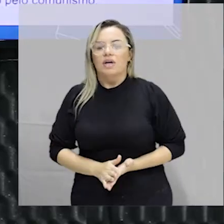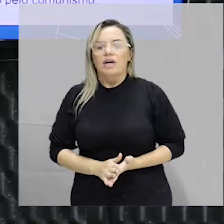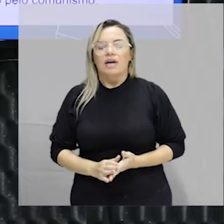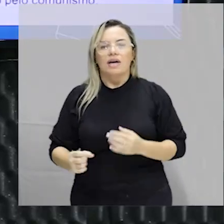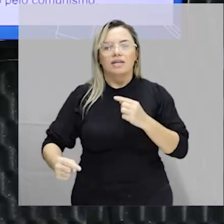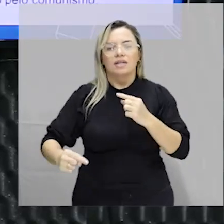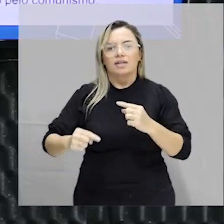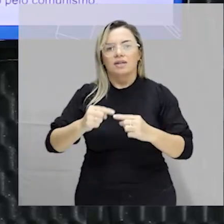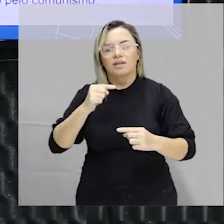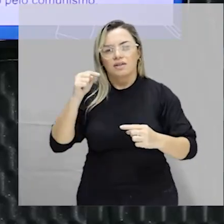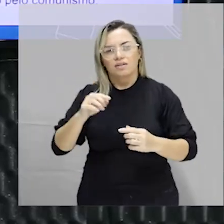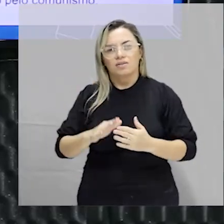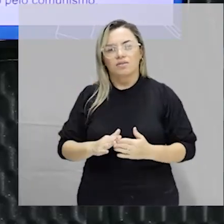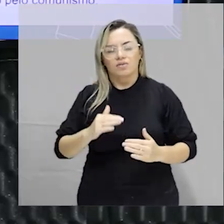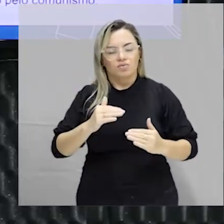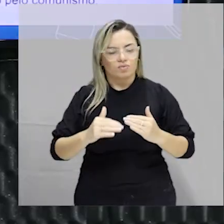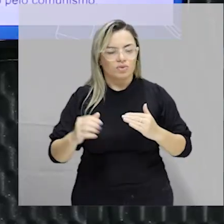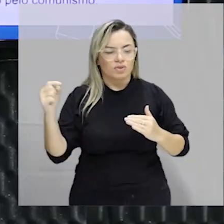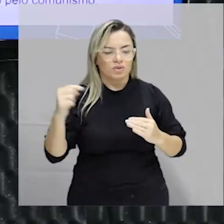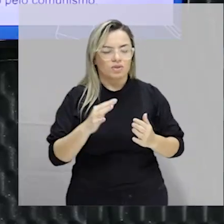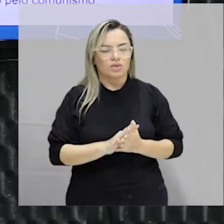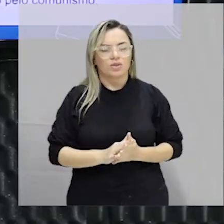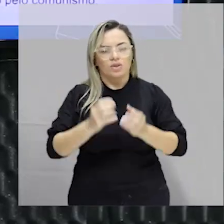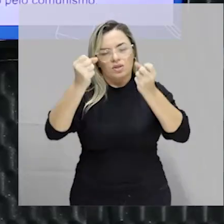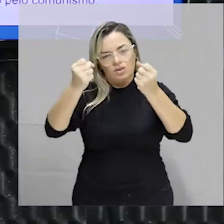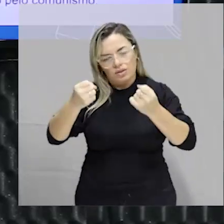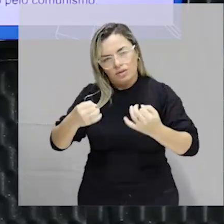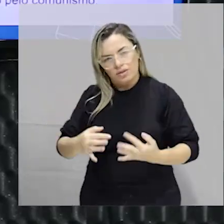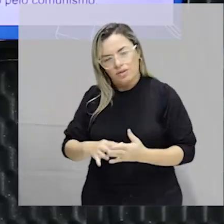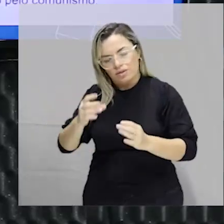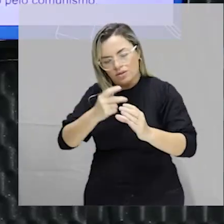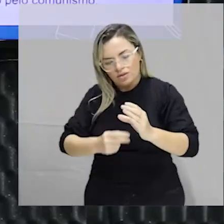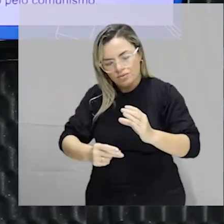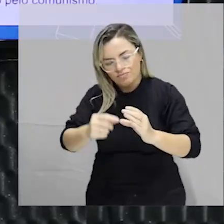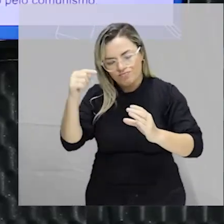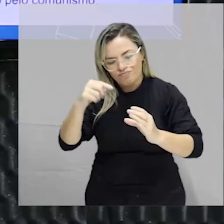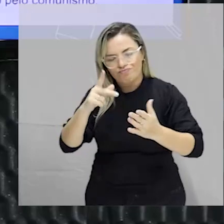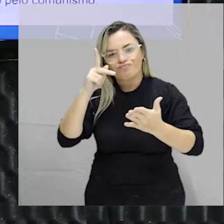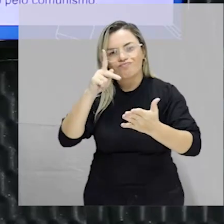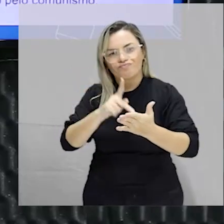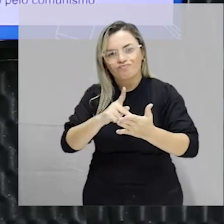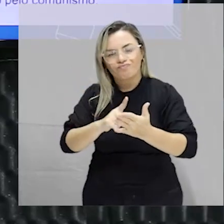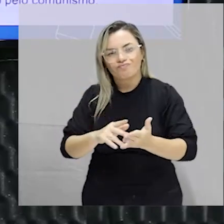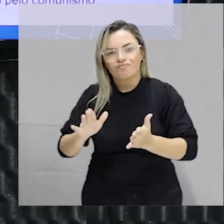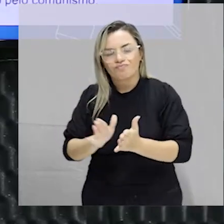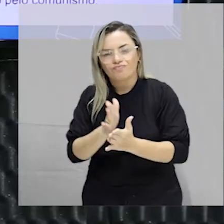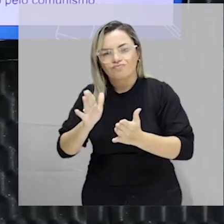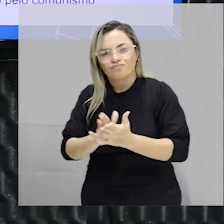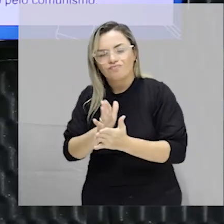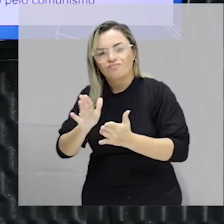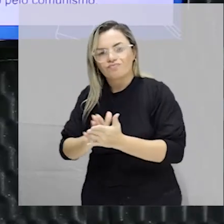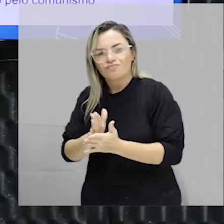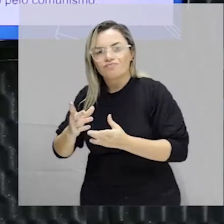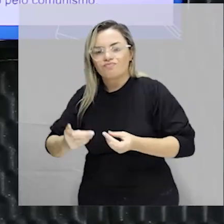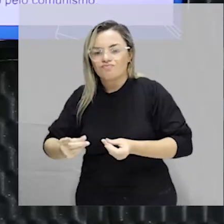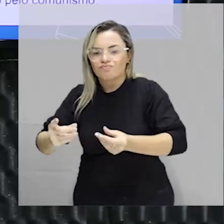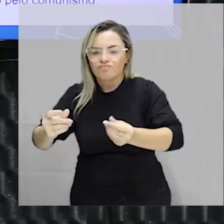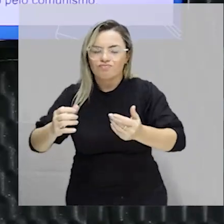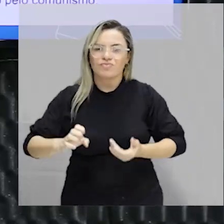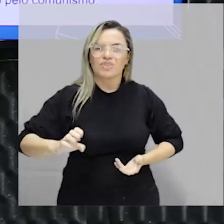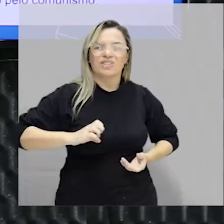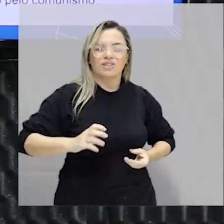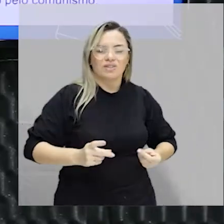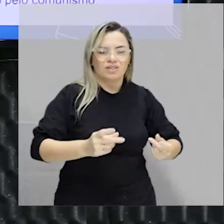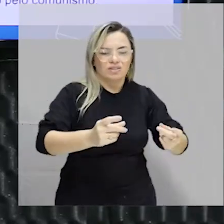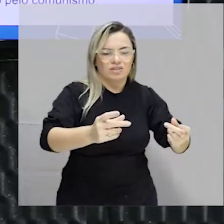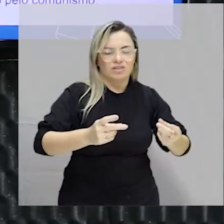capitalismo, em Marx, elas são explicadas pelo fato de que o capitalismo é um sistema de produção que produz muita riqueza, mas ao mesmo